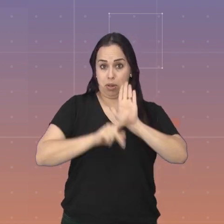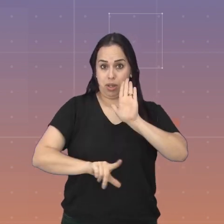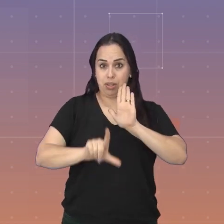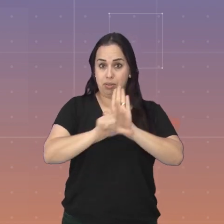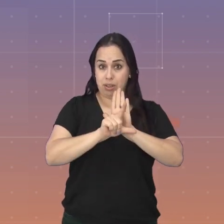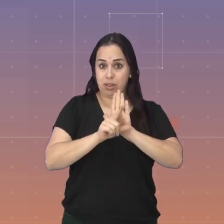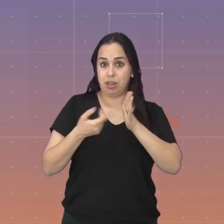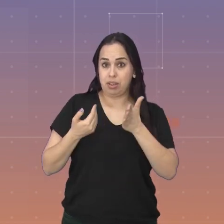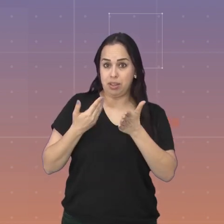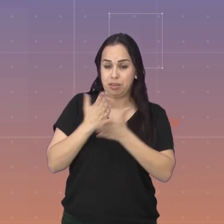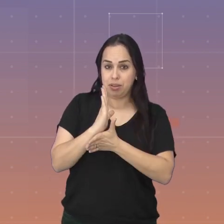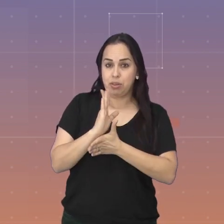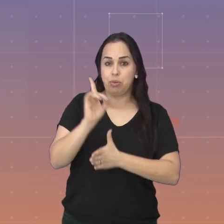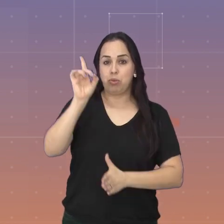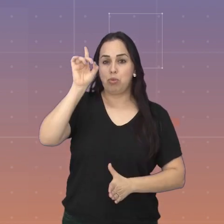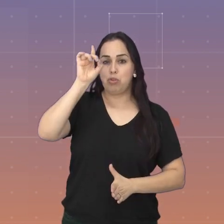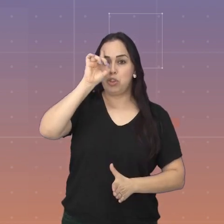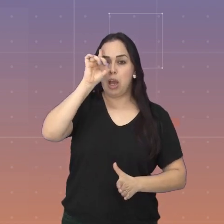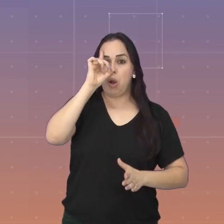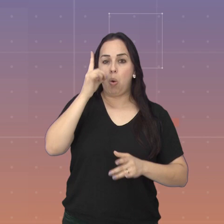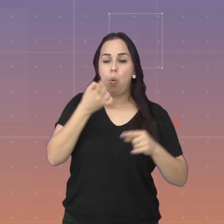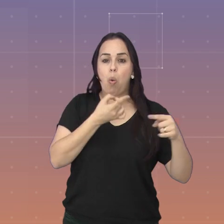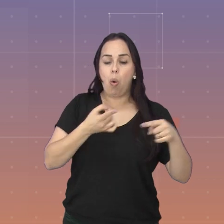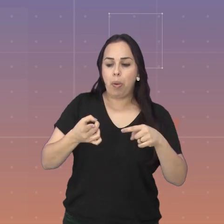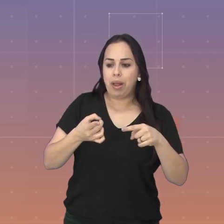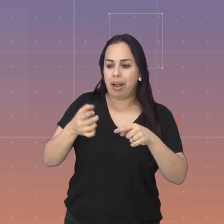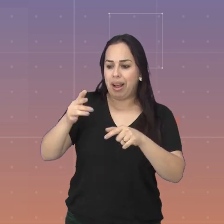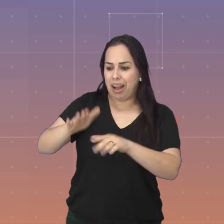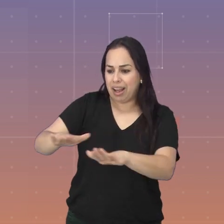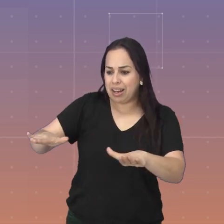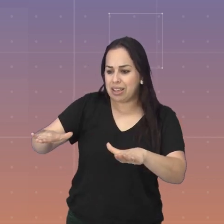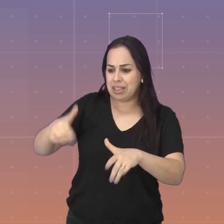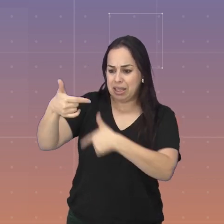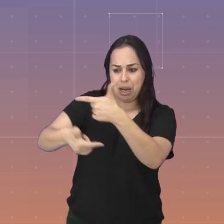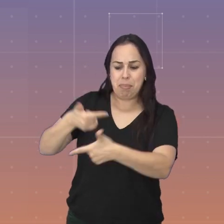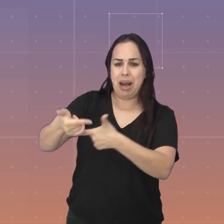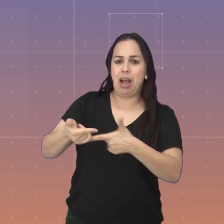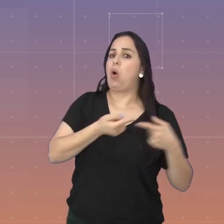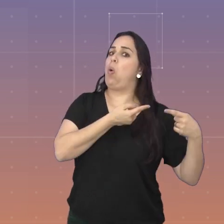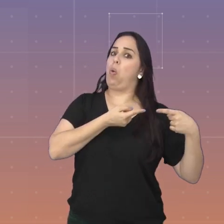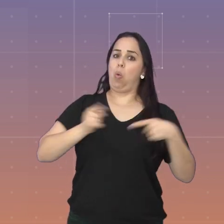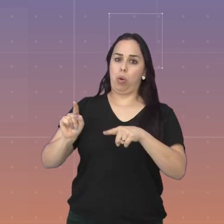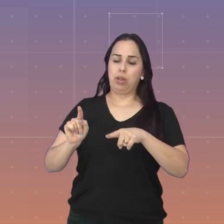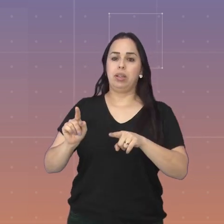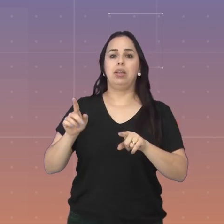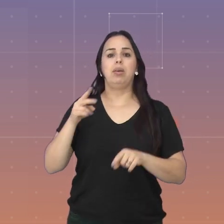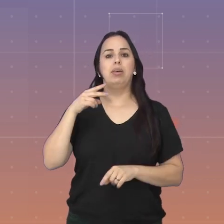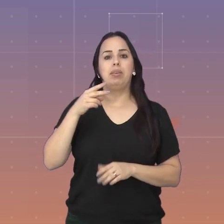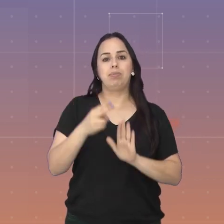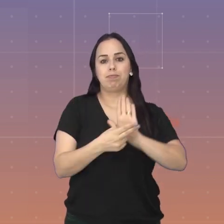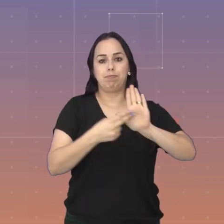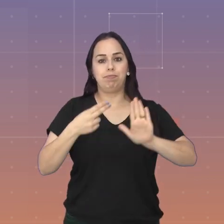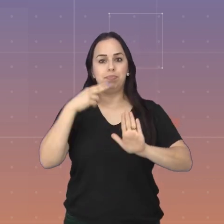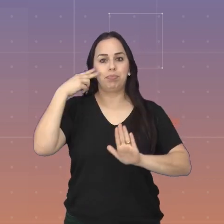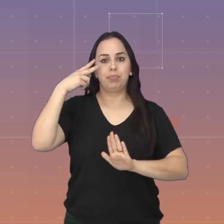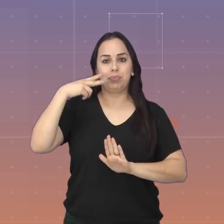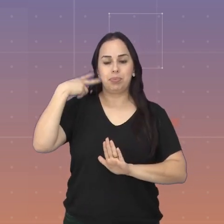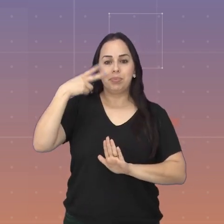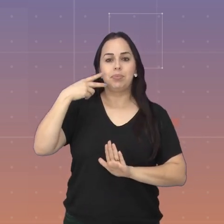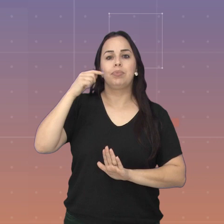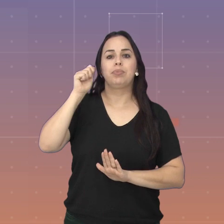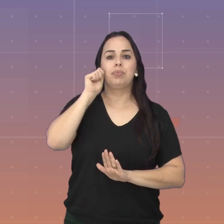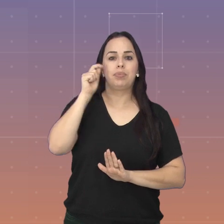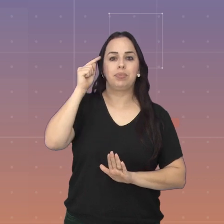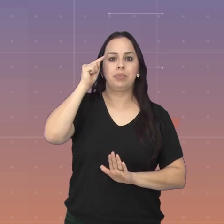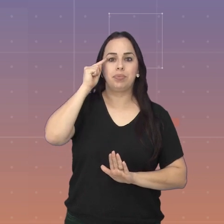projeto aprovado criou o Dia de Combate ao Trabalho Infantil. De autoria da vereadora Amélia Naomi, o objetivo é